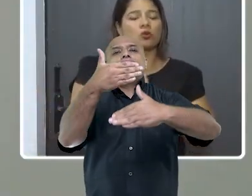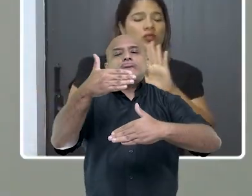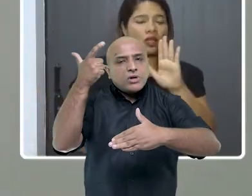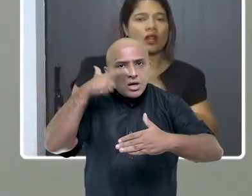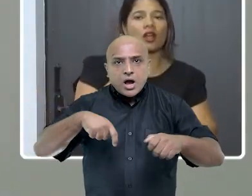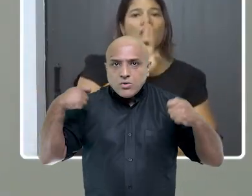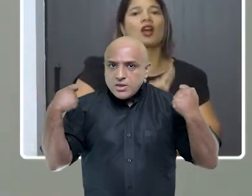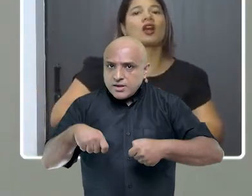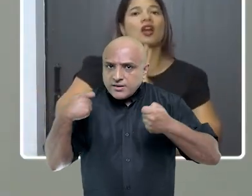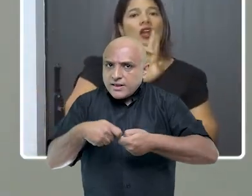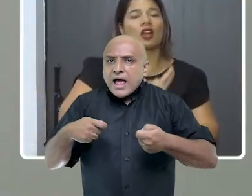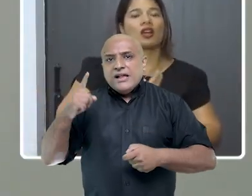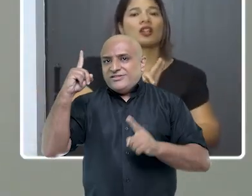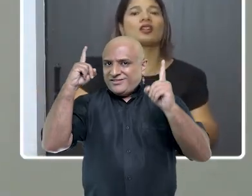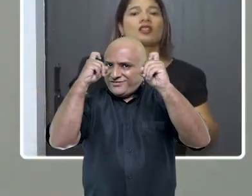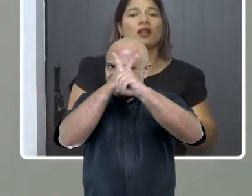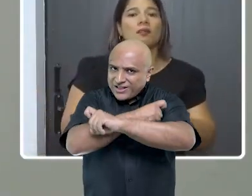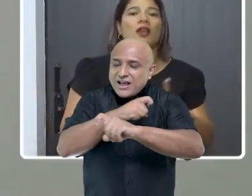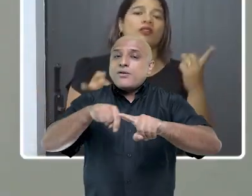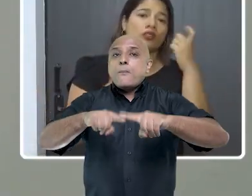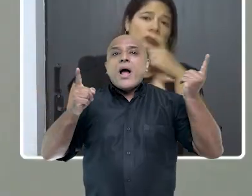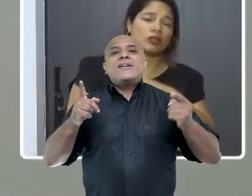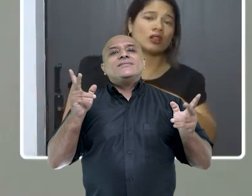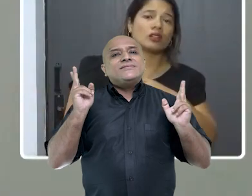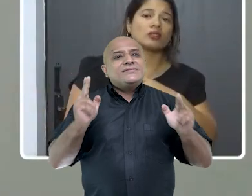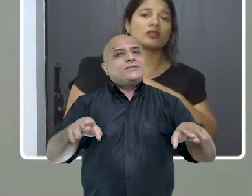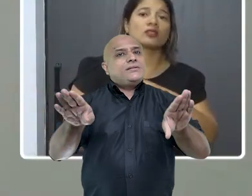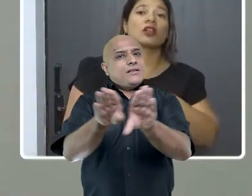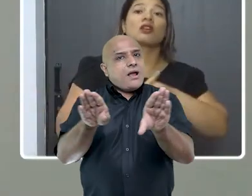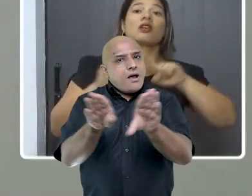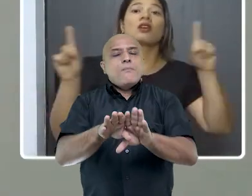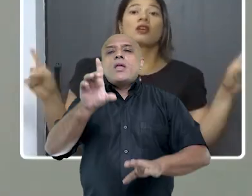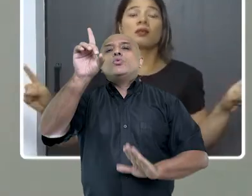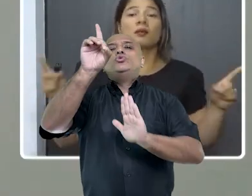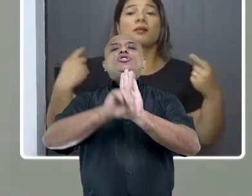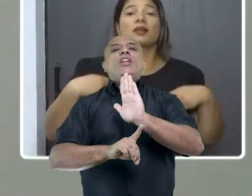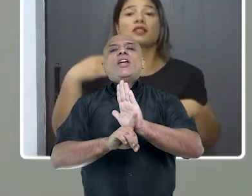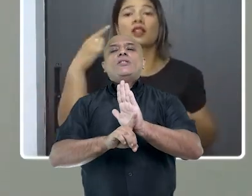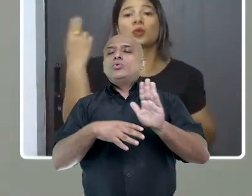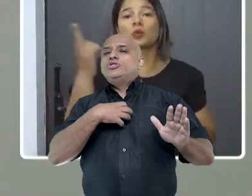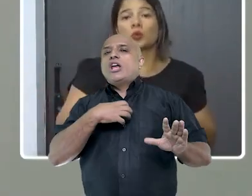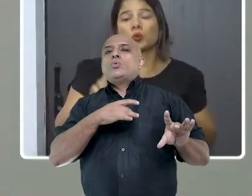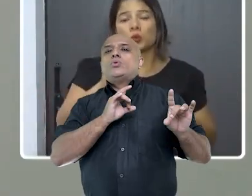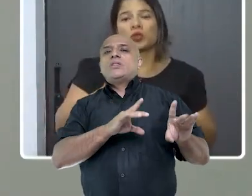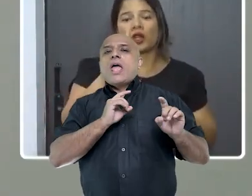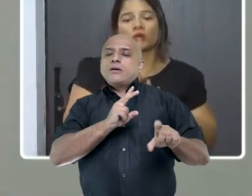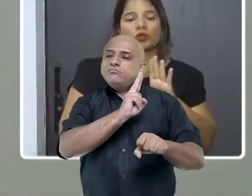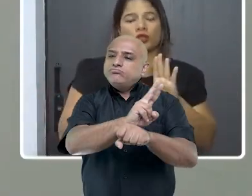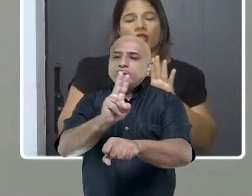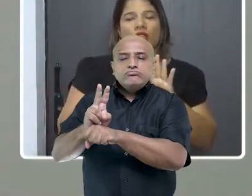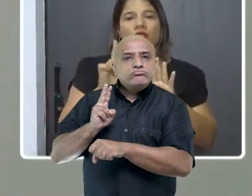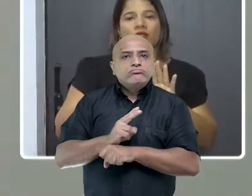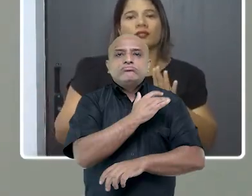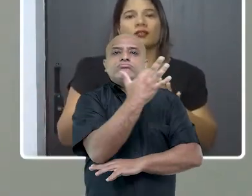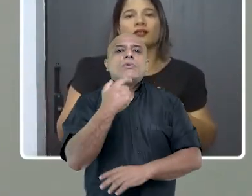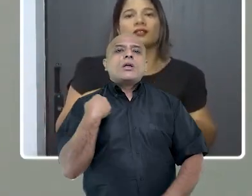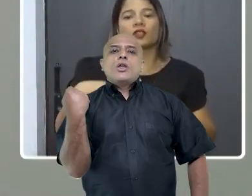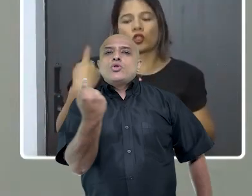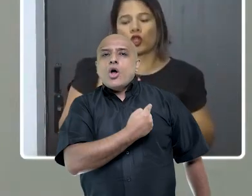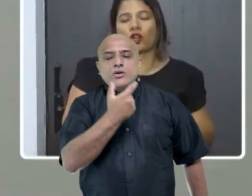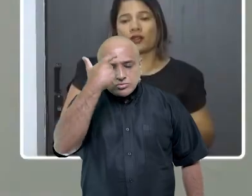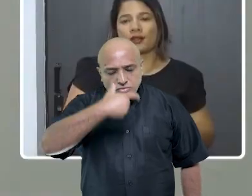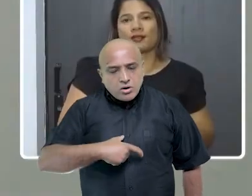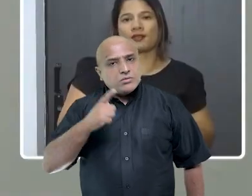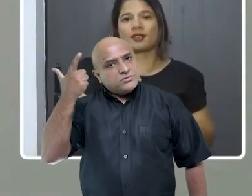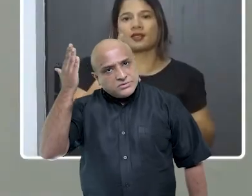de necessidades e dificuldades, mas, ao mesmo tempo, utilizar o direito como técnica de preservação de quem somos, para